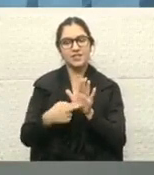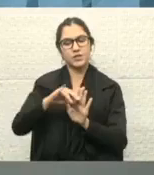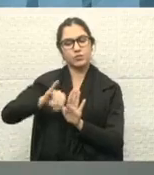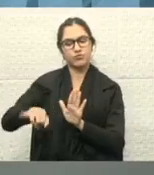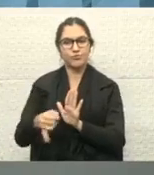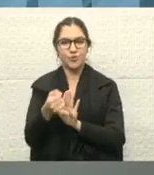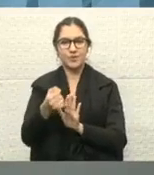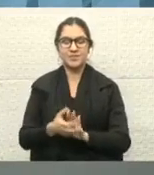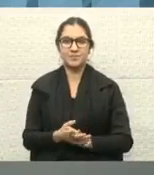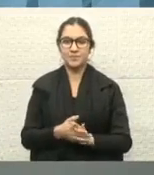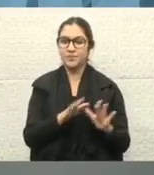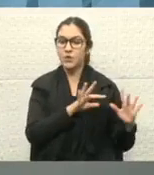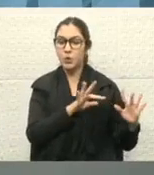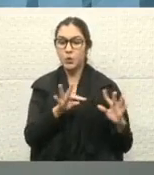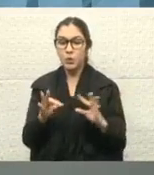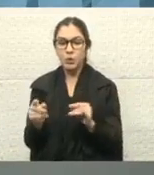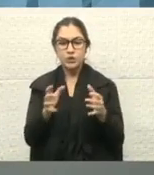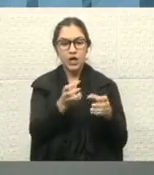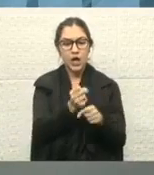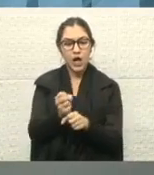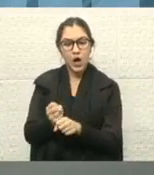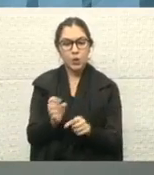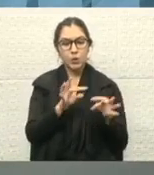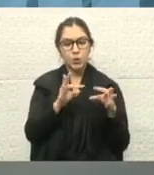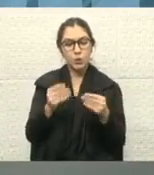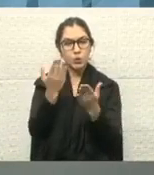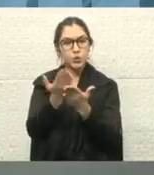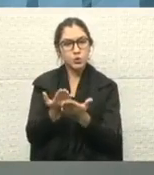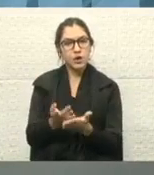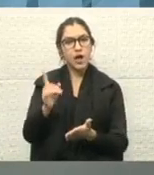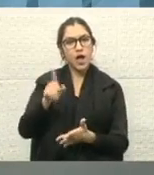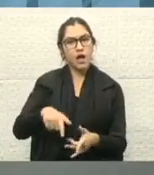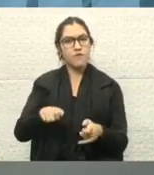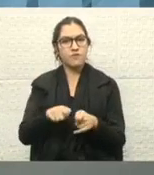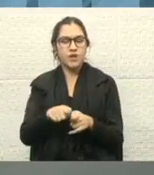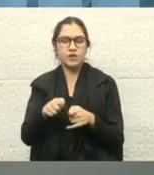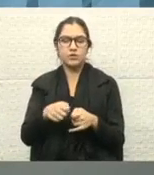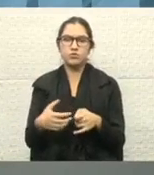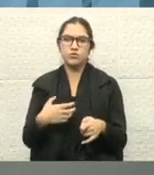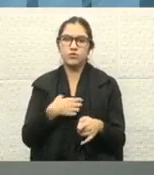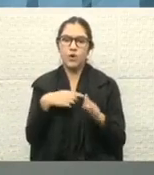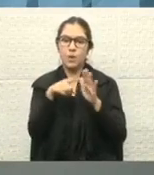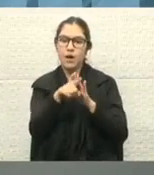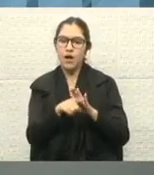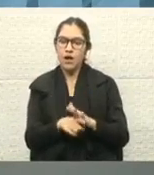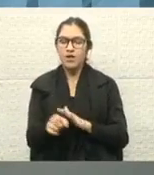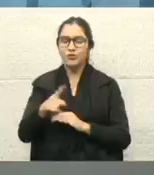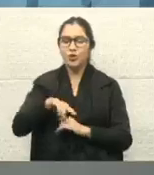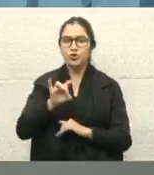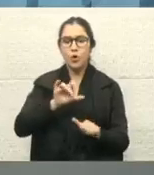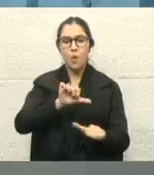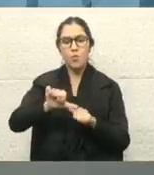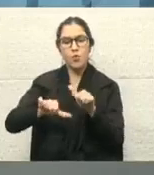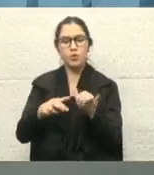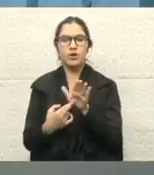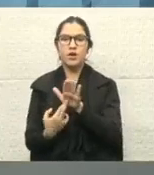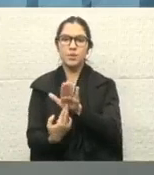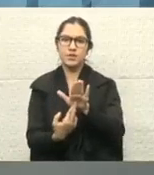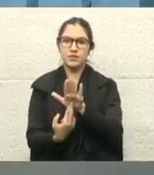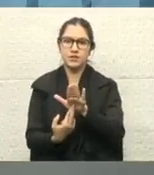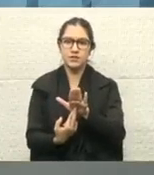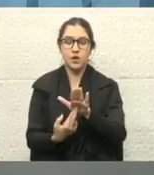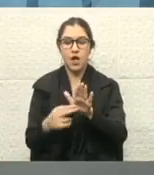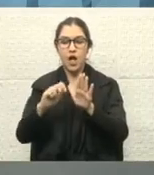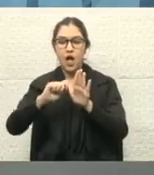J. Todos os cálculos, todos os estudos serão realizados de forma análoga, nós só vamos mudar a representação,